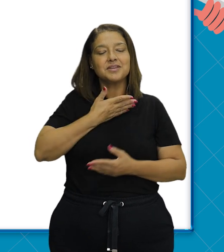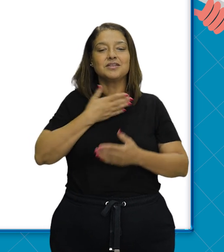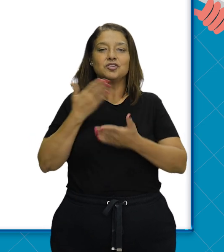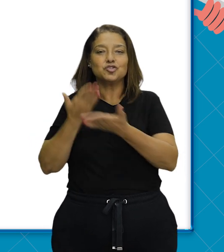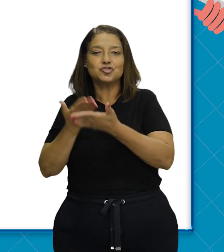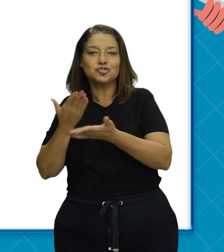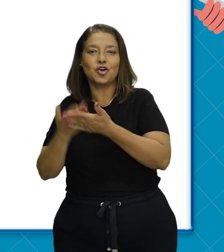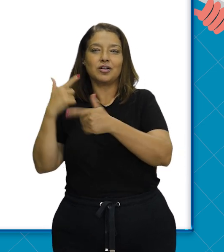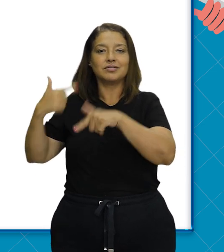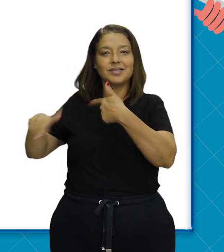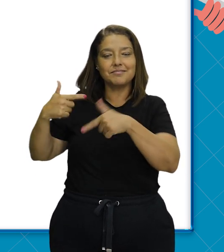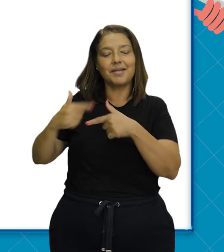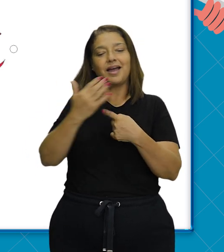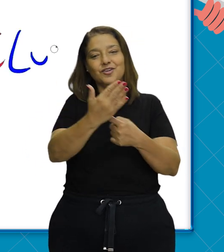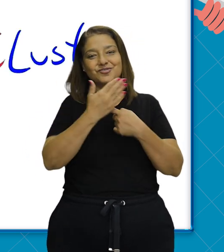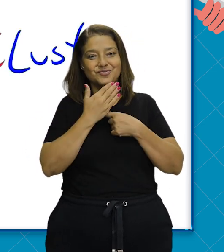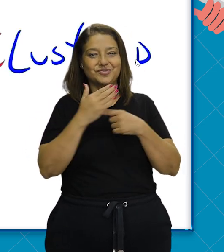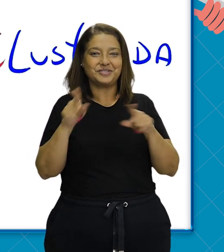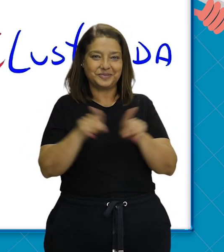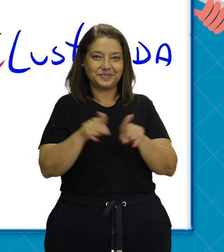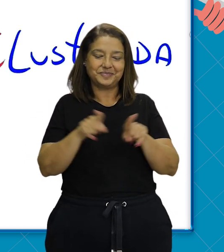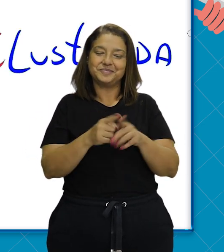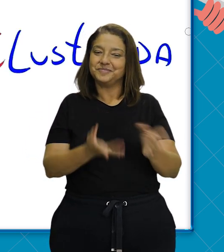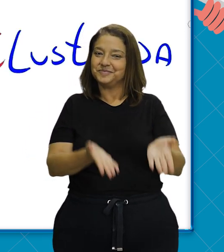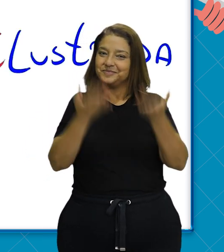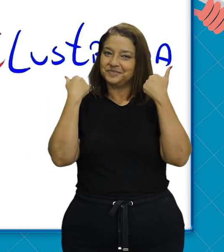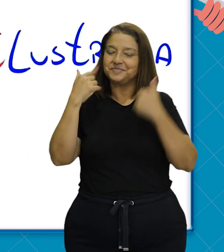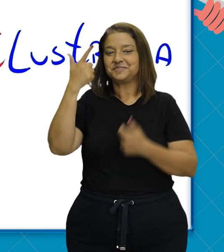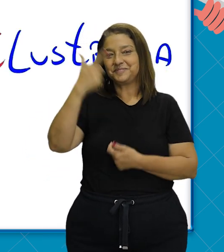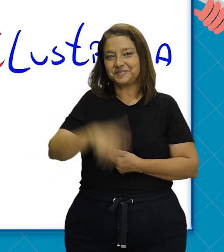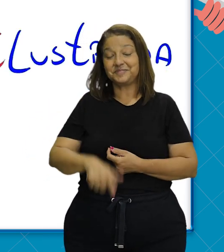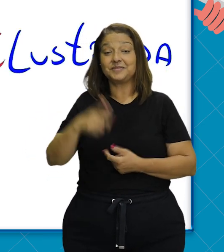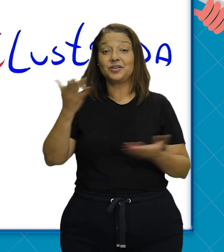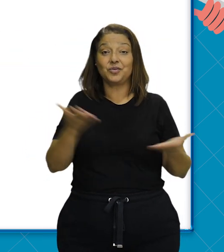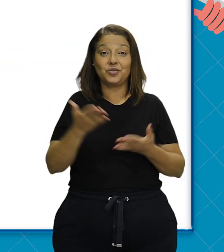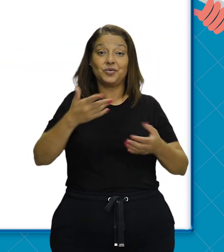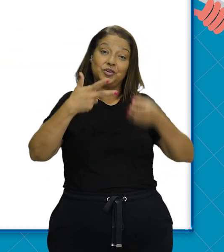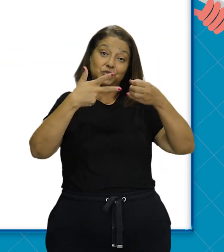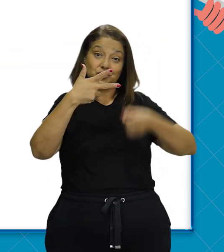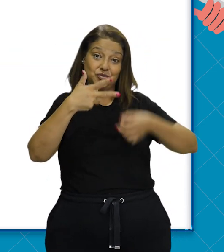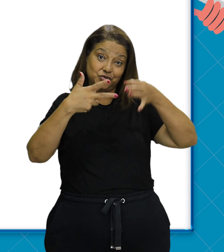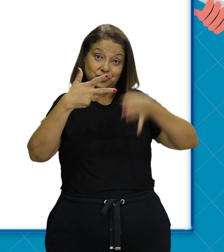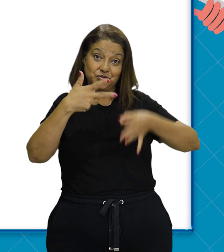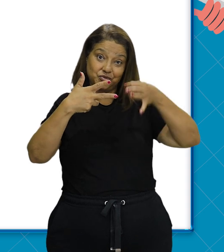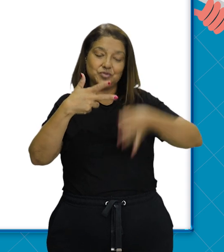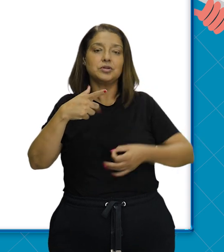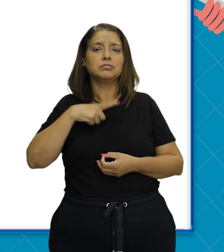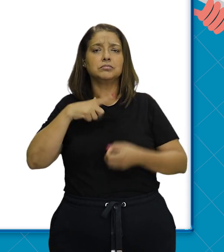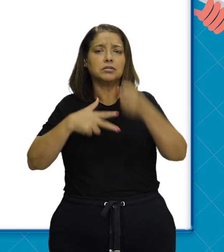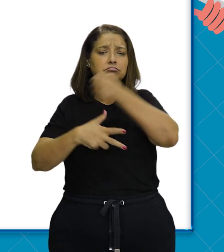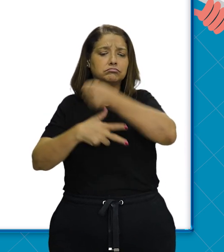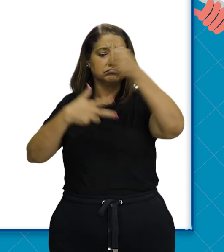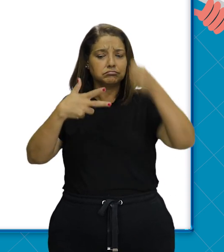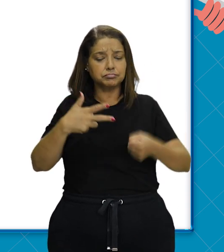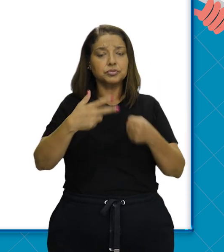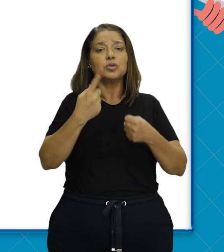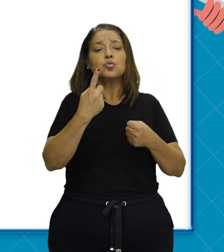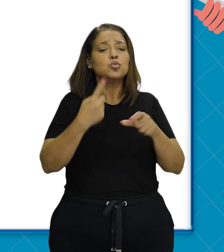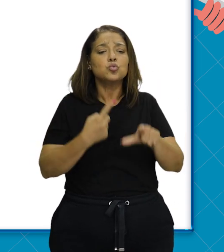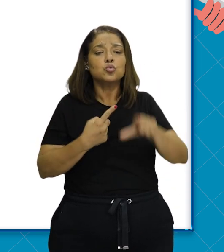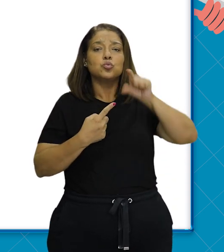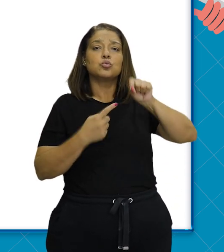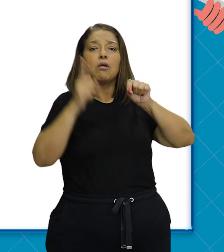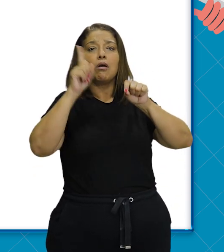de escola, que isso nos ajuda muito, beleza? Então bora lá, Poder Judiciário. Bom, dentre os 3 poderes, o